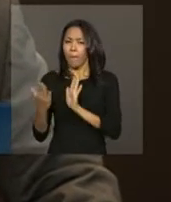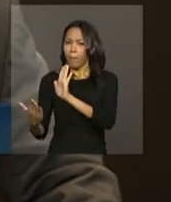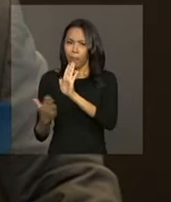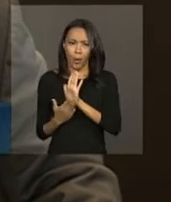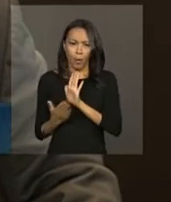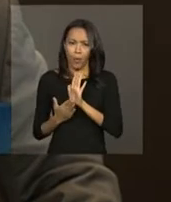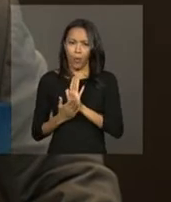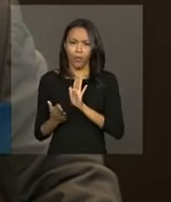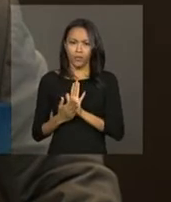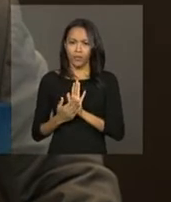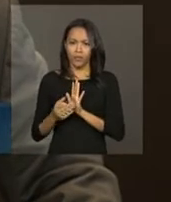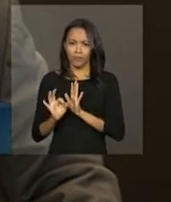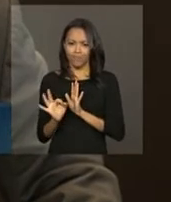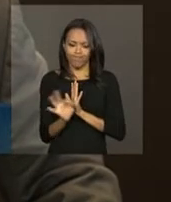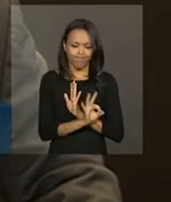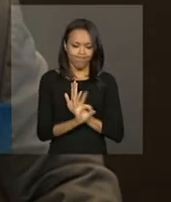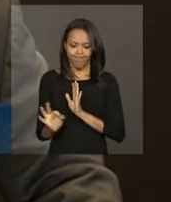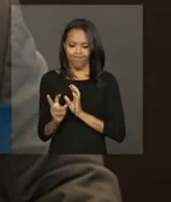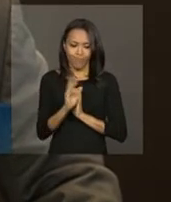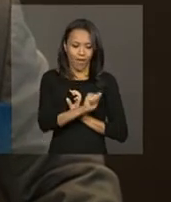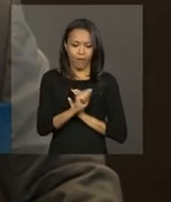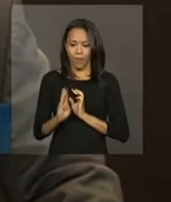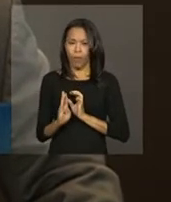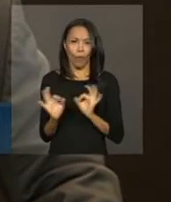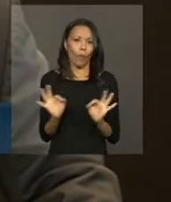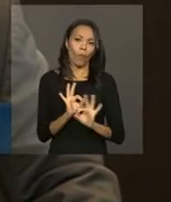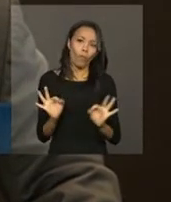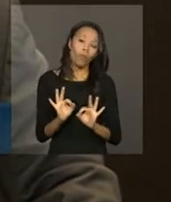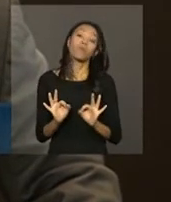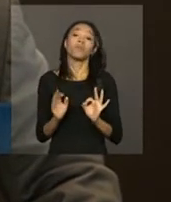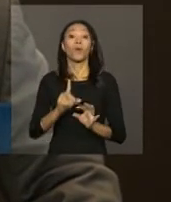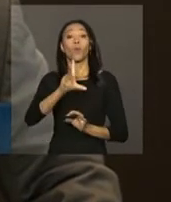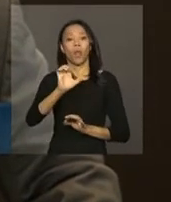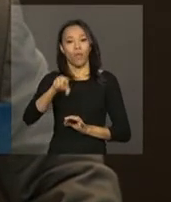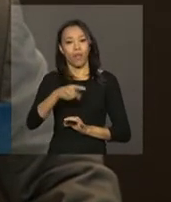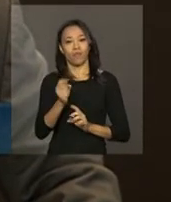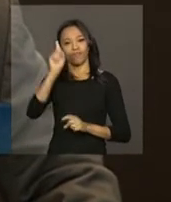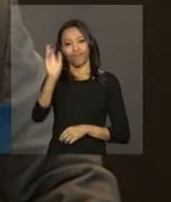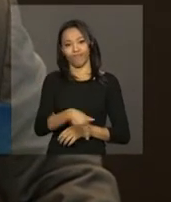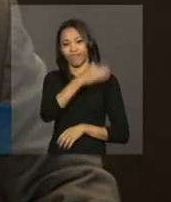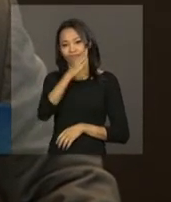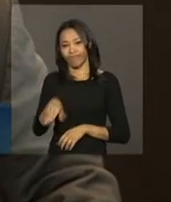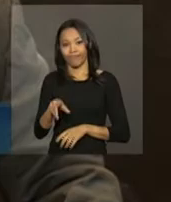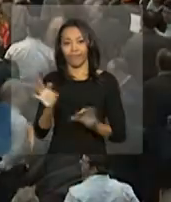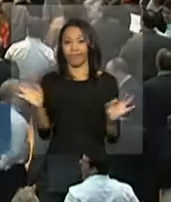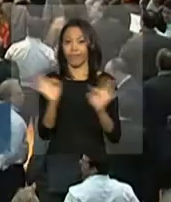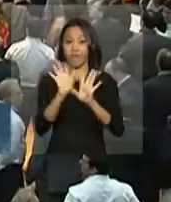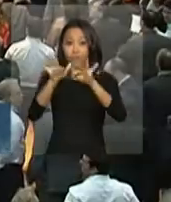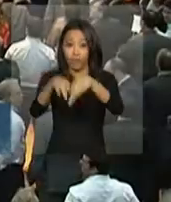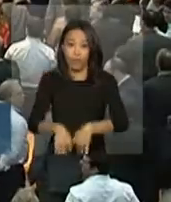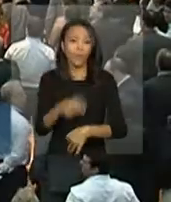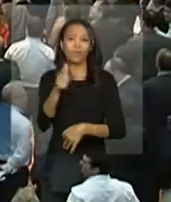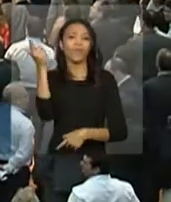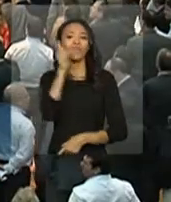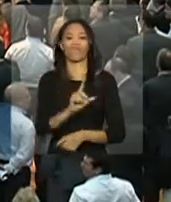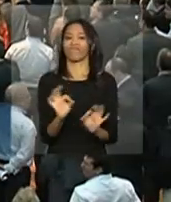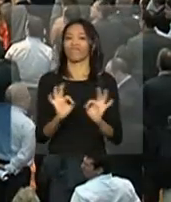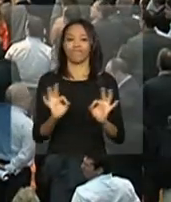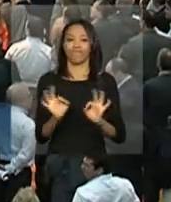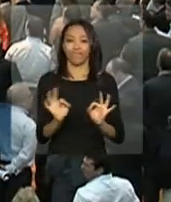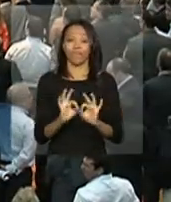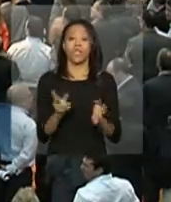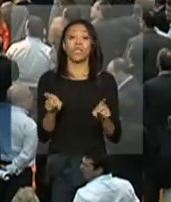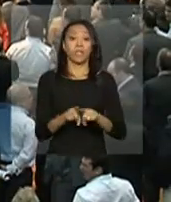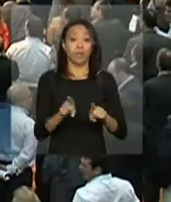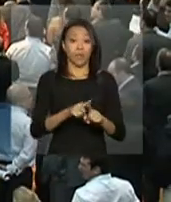válidas para ambos os lotes a e b o leilão será encerrado sem vencedores serão desclassificadas as